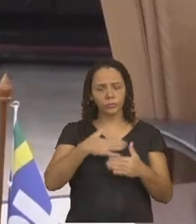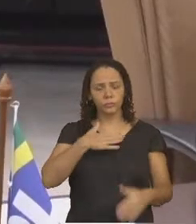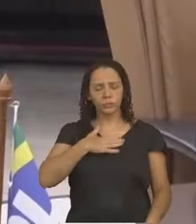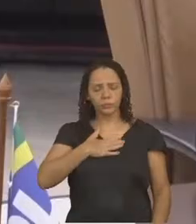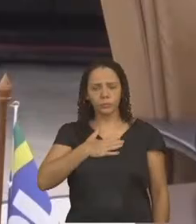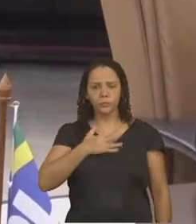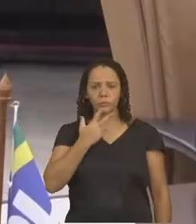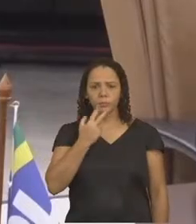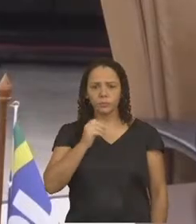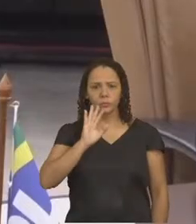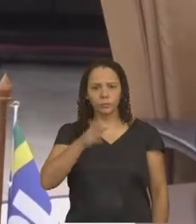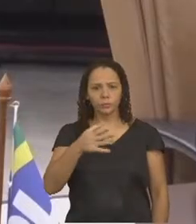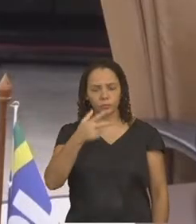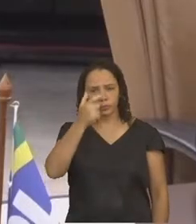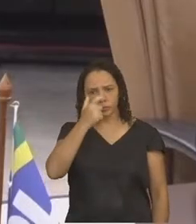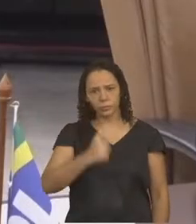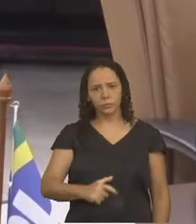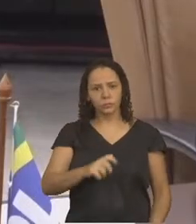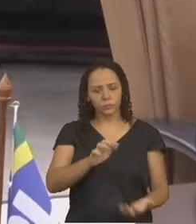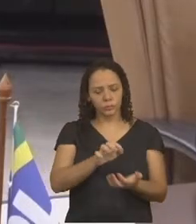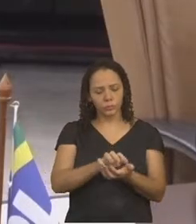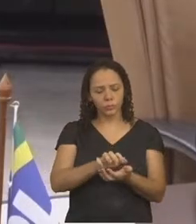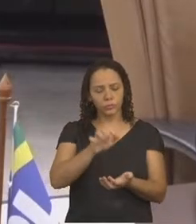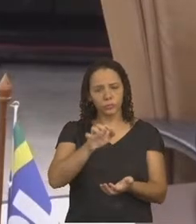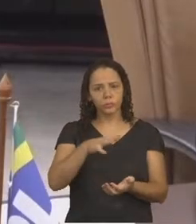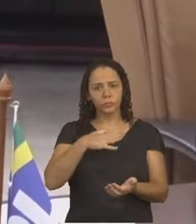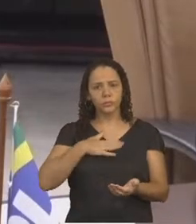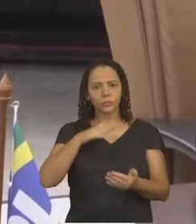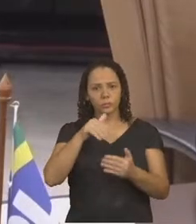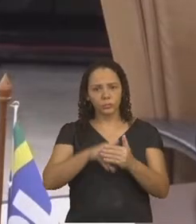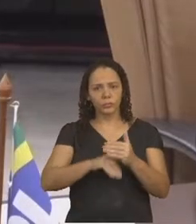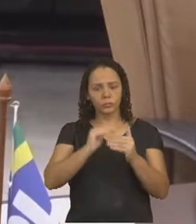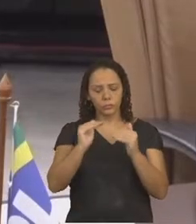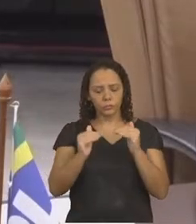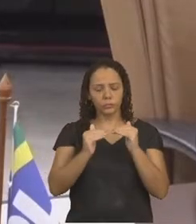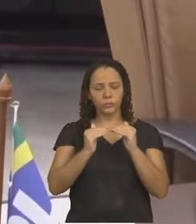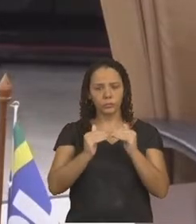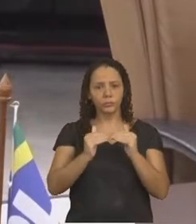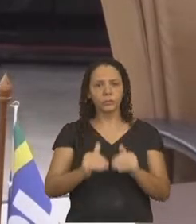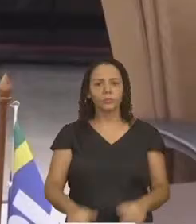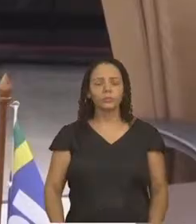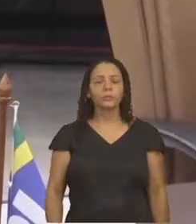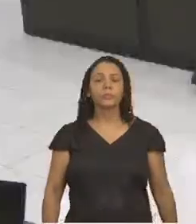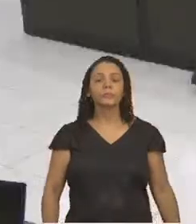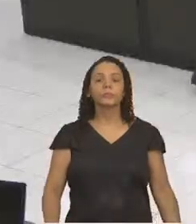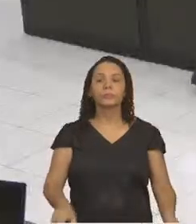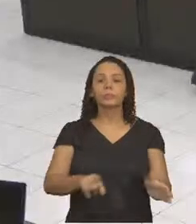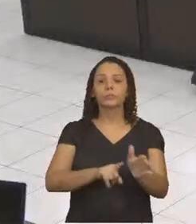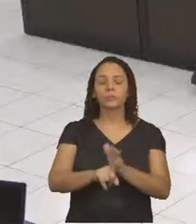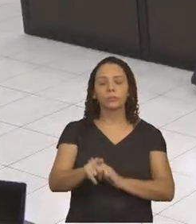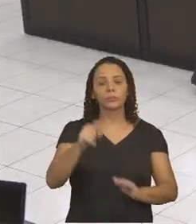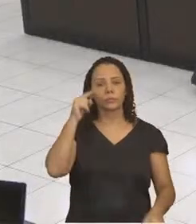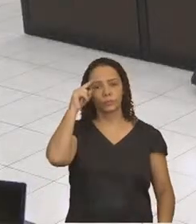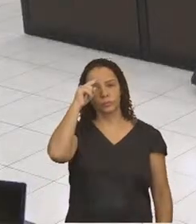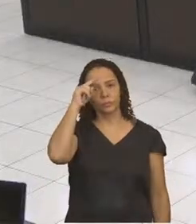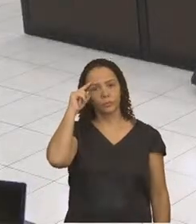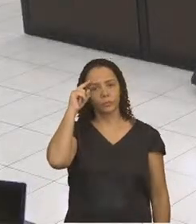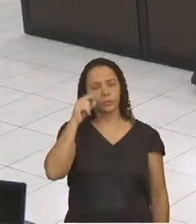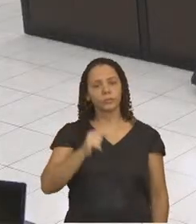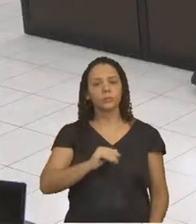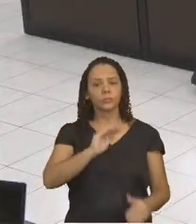Valmir, que já são idosos, meu voto é favorável. Como vota o vereador Daniel Mariano?